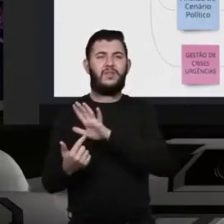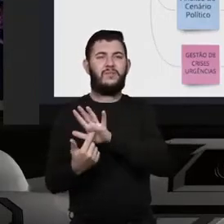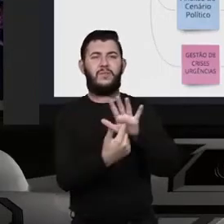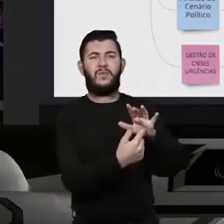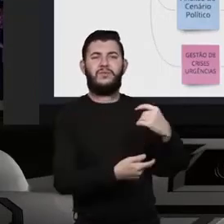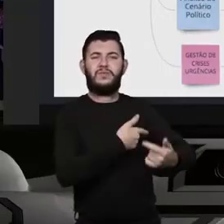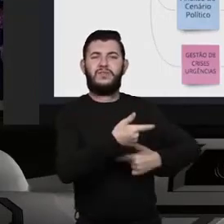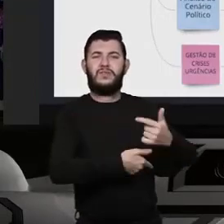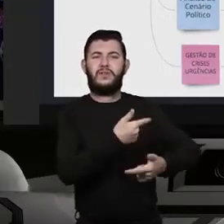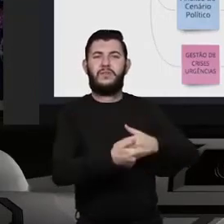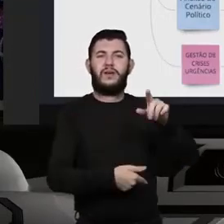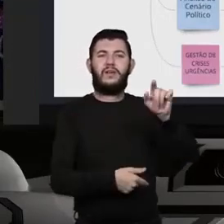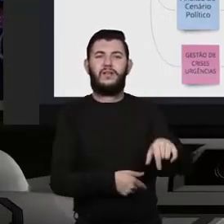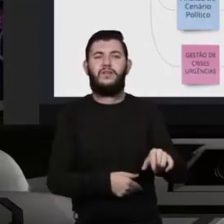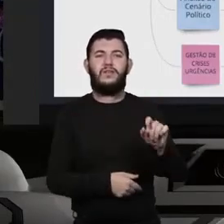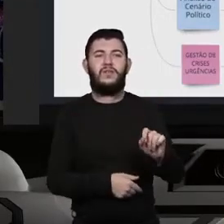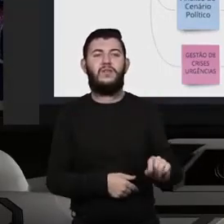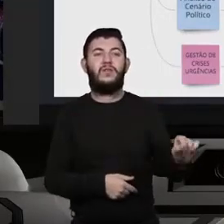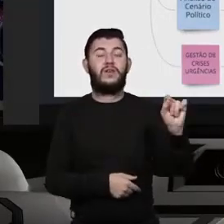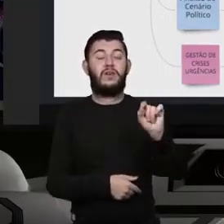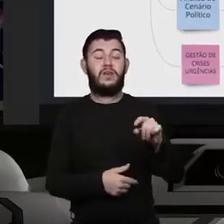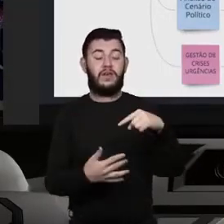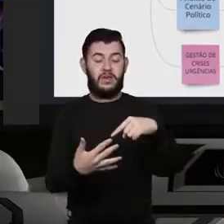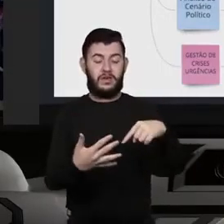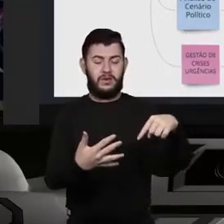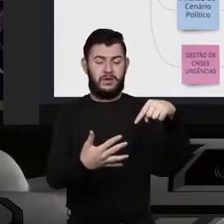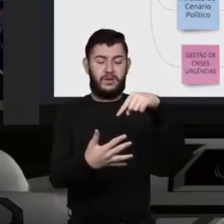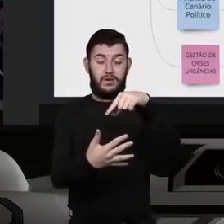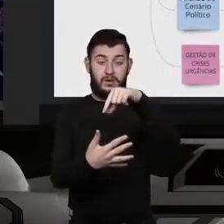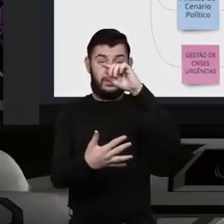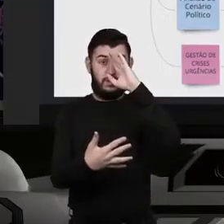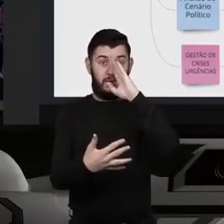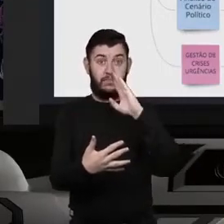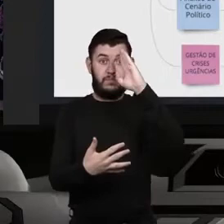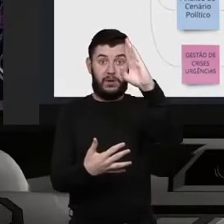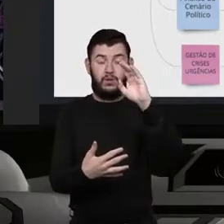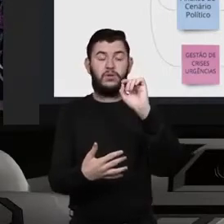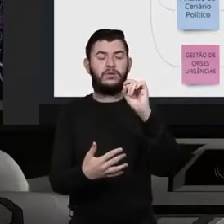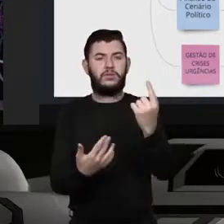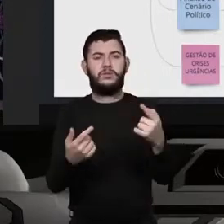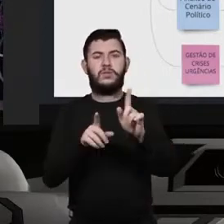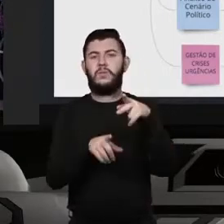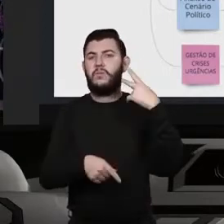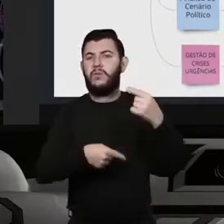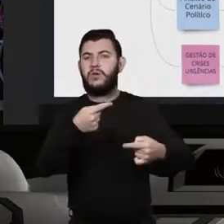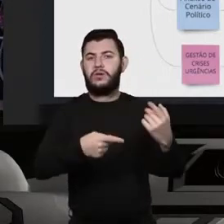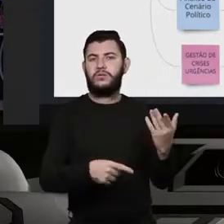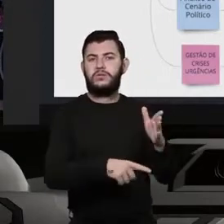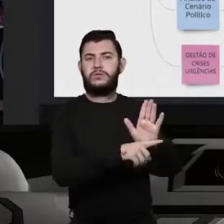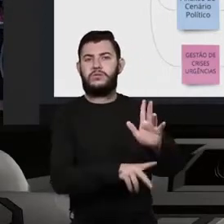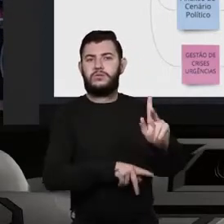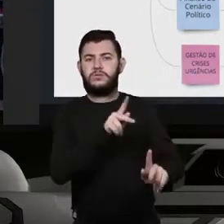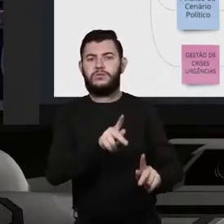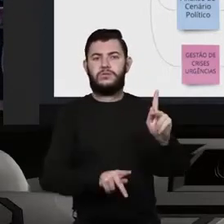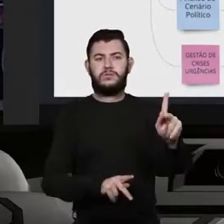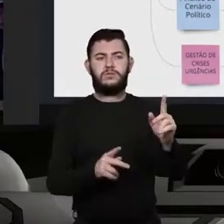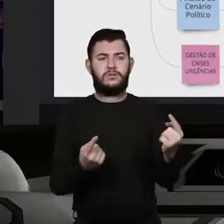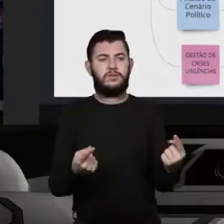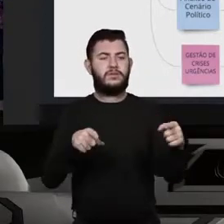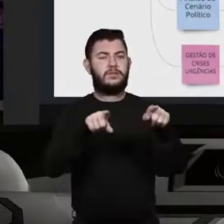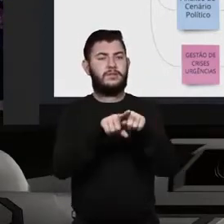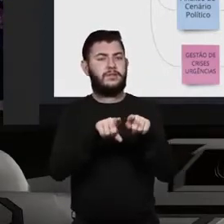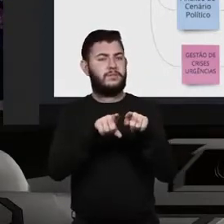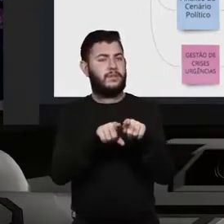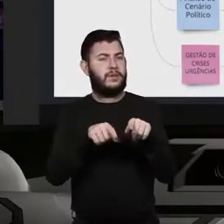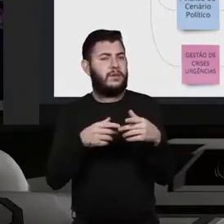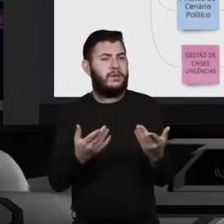trabalho é o conceito de priorização. Priorização de governo, priorização das políticas públicas, né? Então, o que é essa